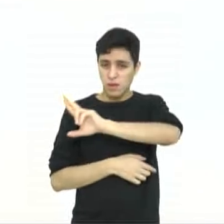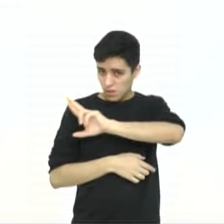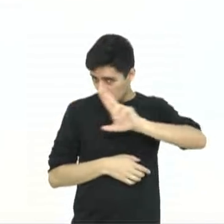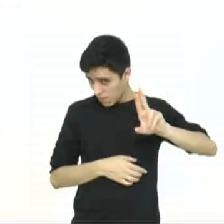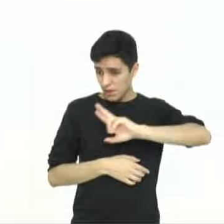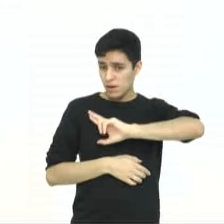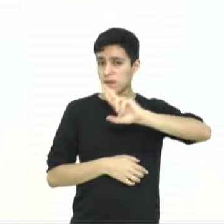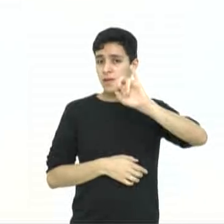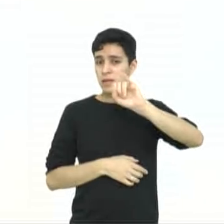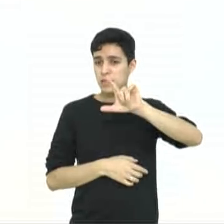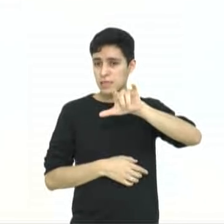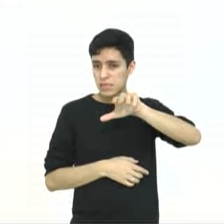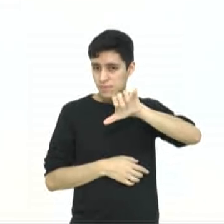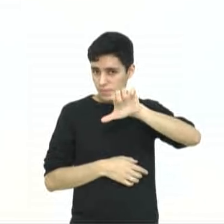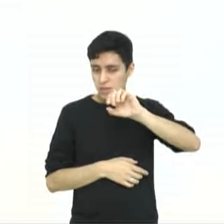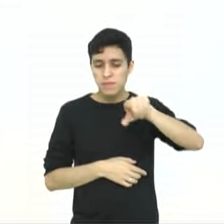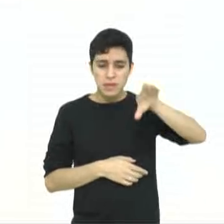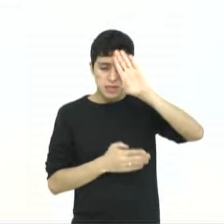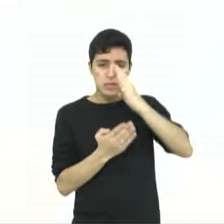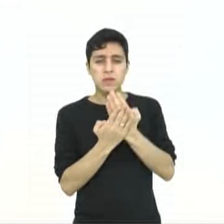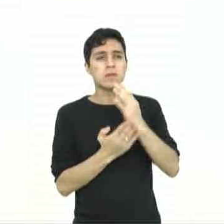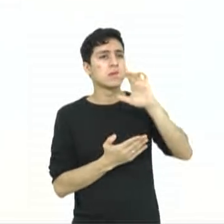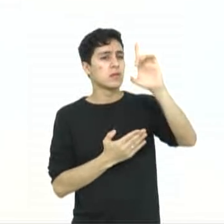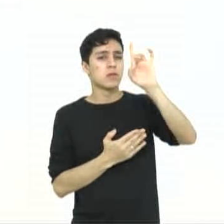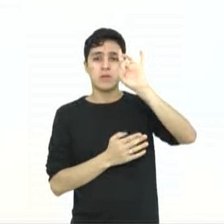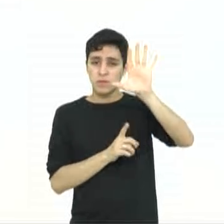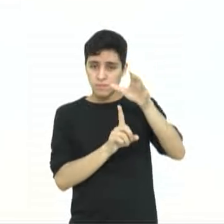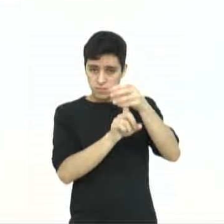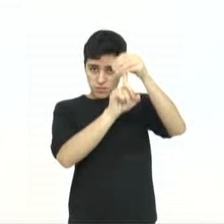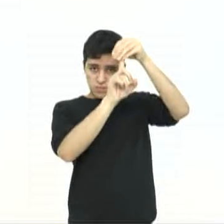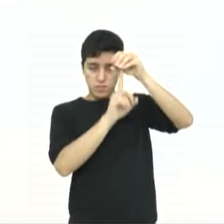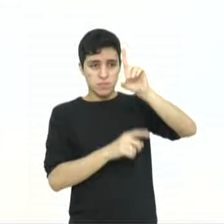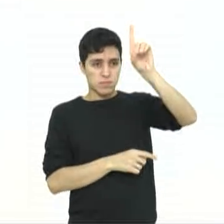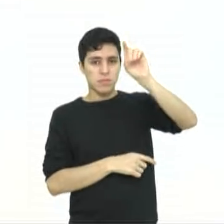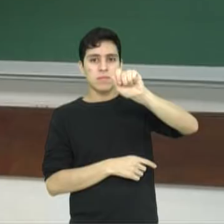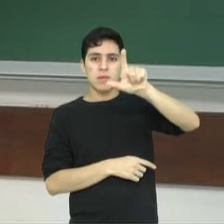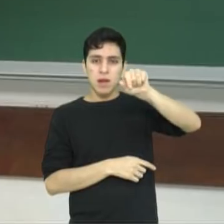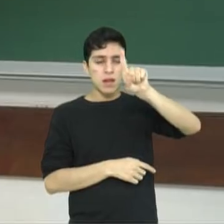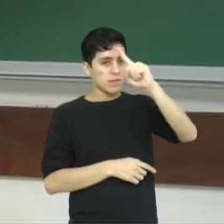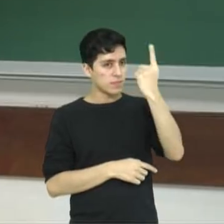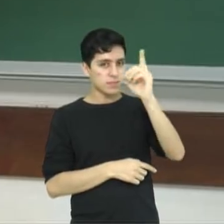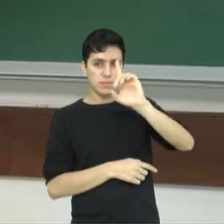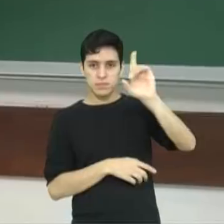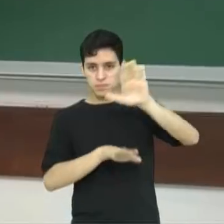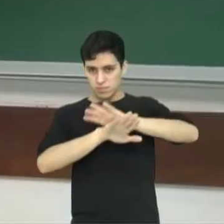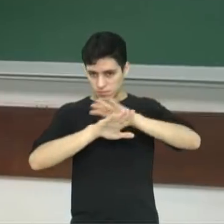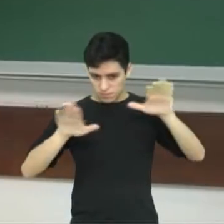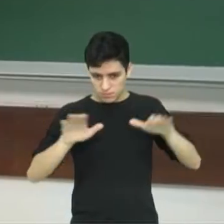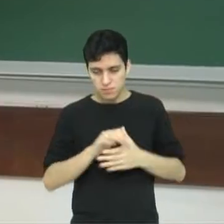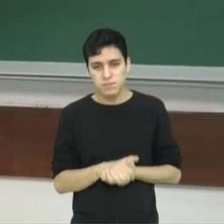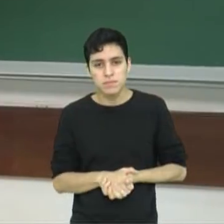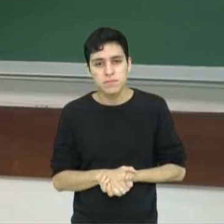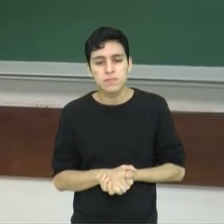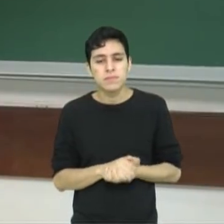sempre rezar para a visão ligada ao lado da região oriental do mundo. Dar aos